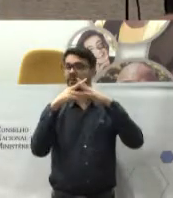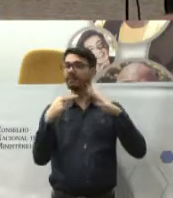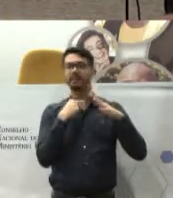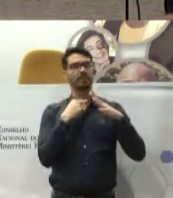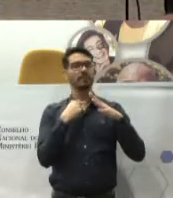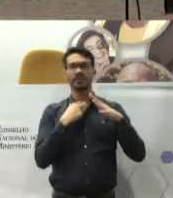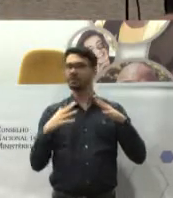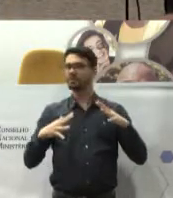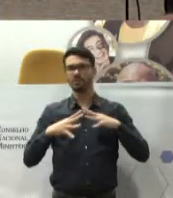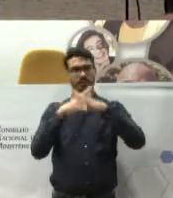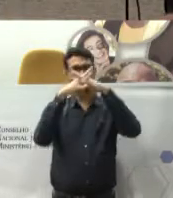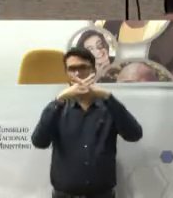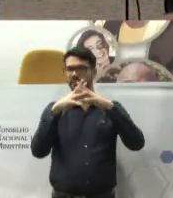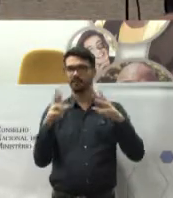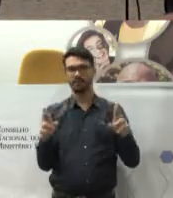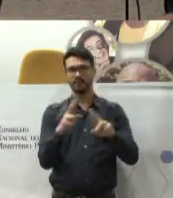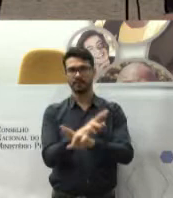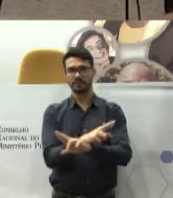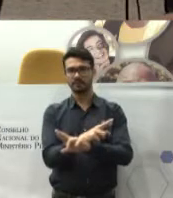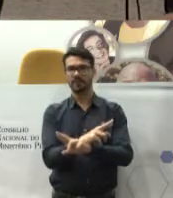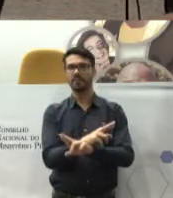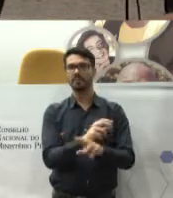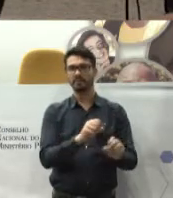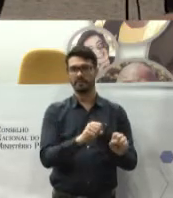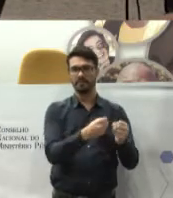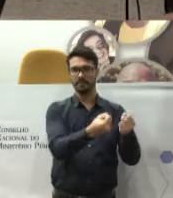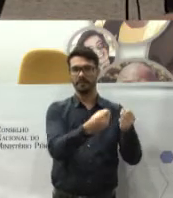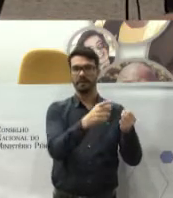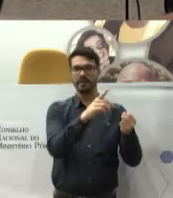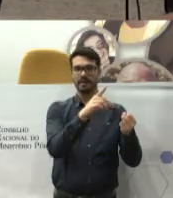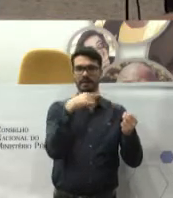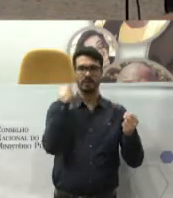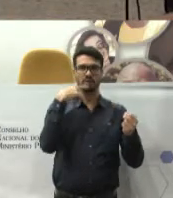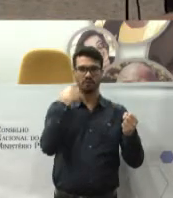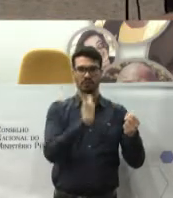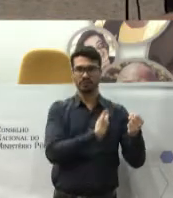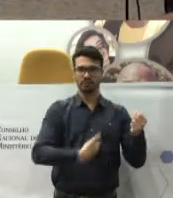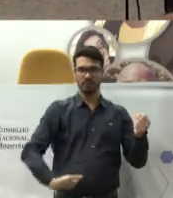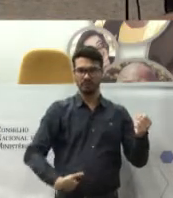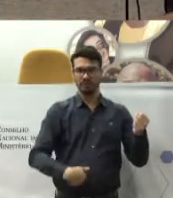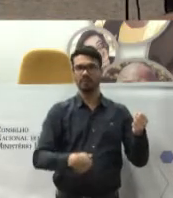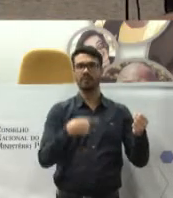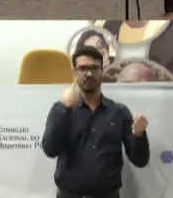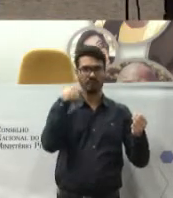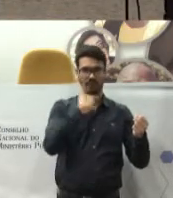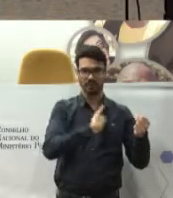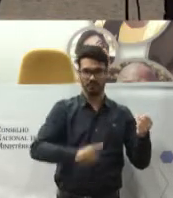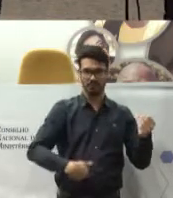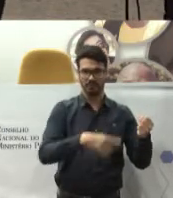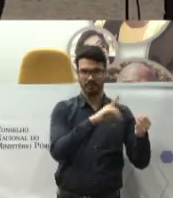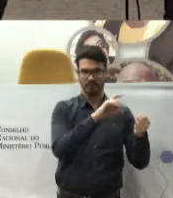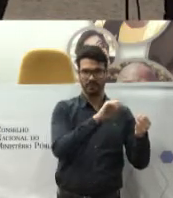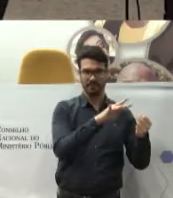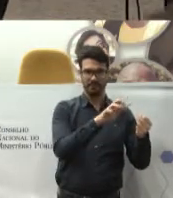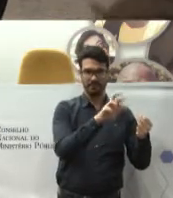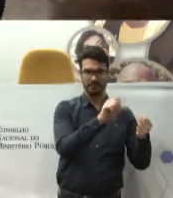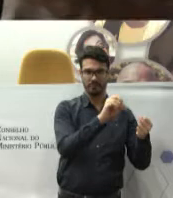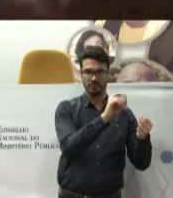nessa relação. A Defensoria Pública, com propósitos próprios, instituição única que é, tal como